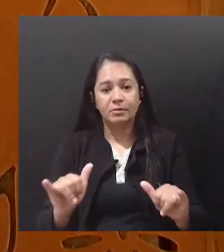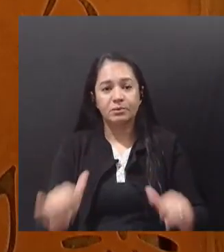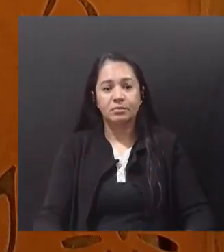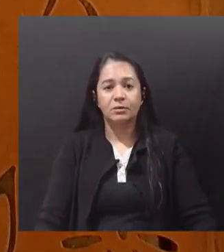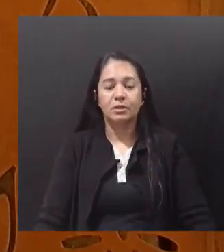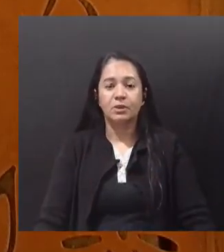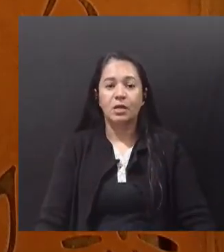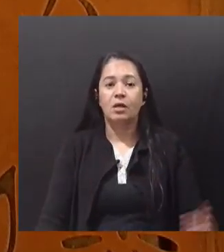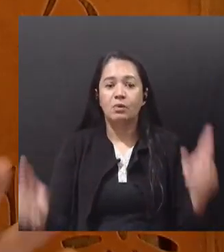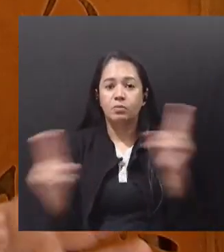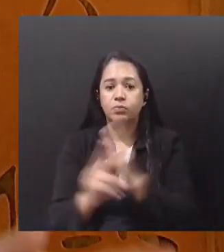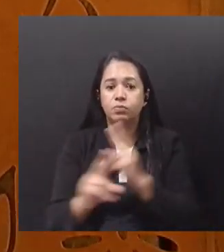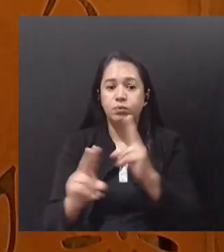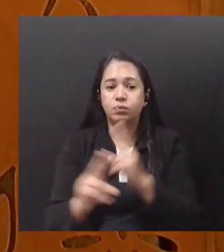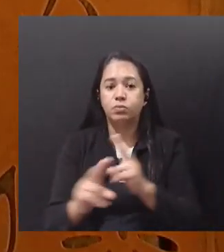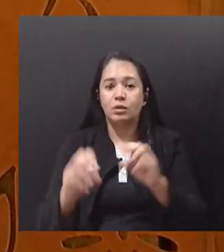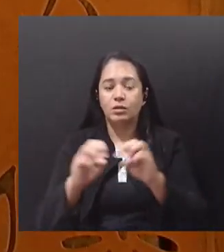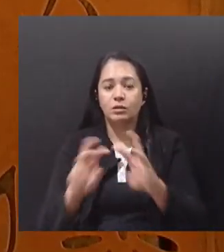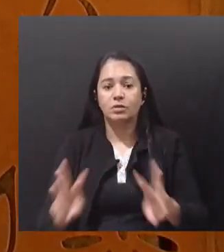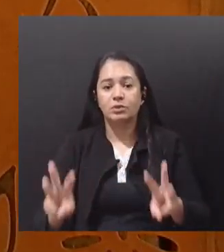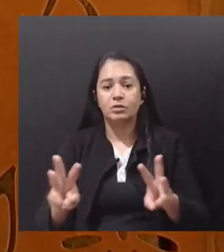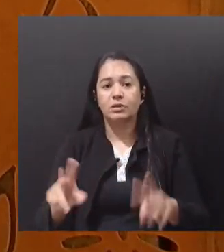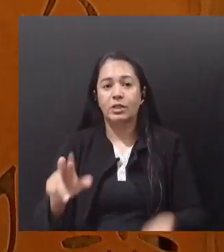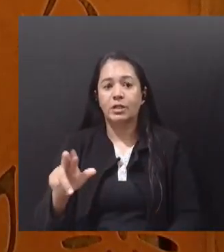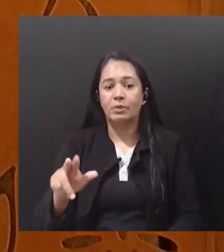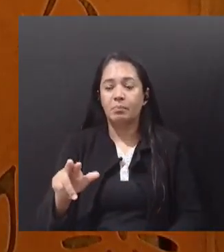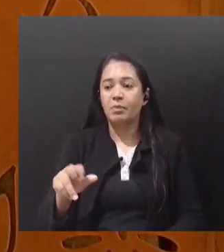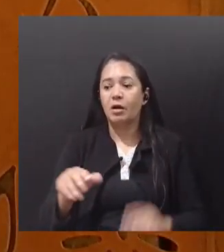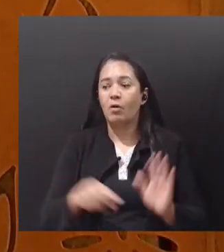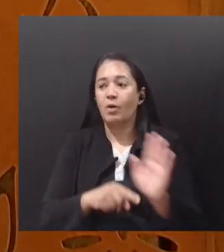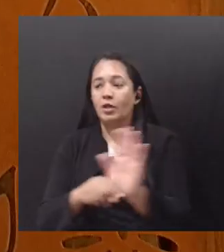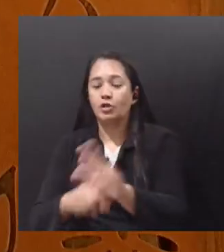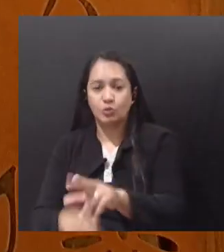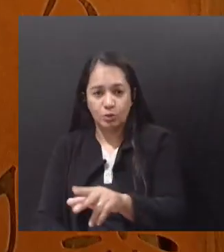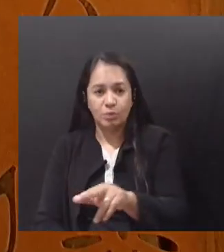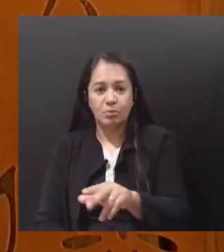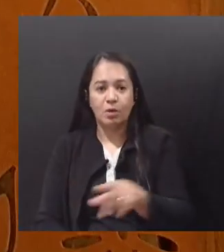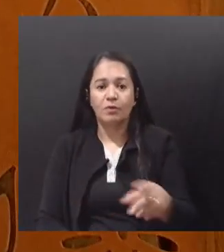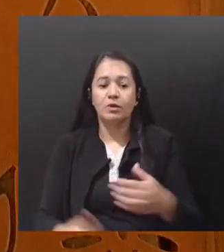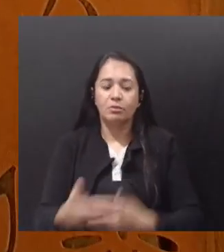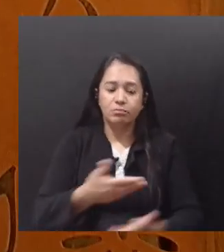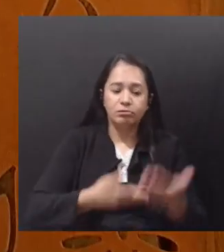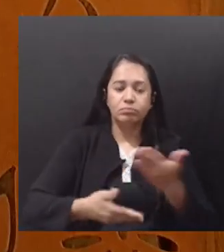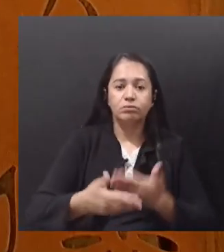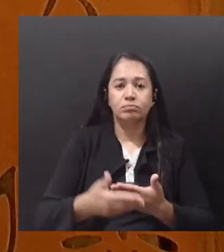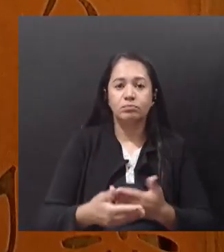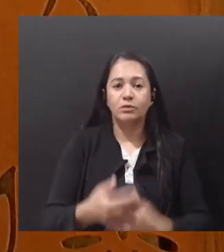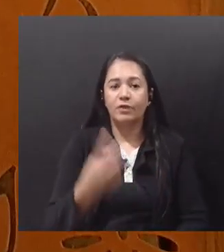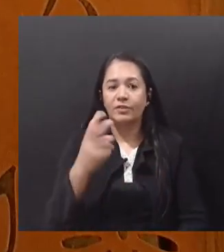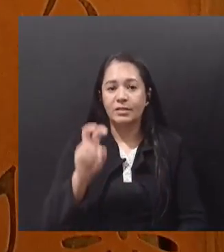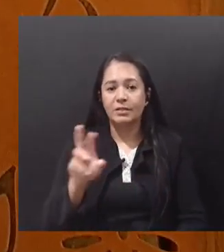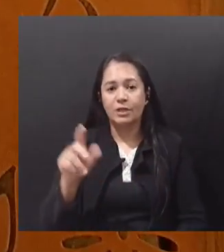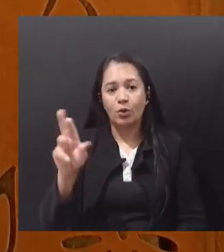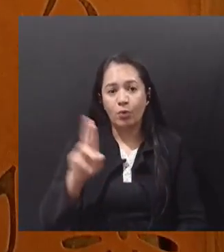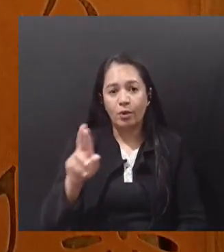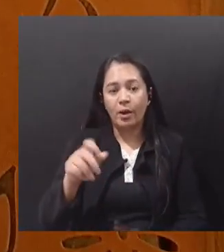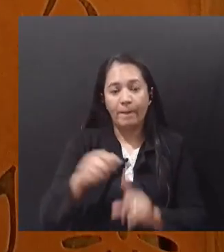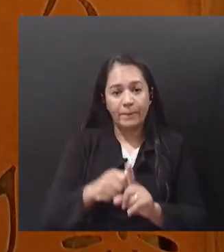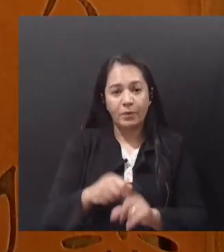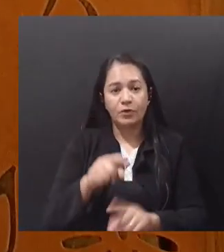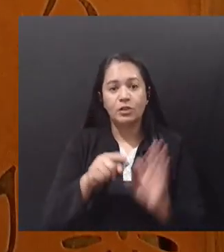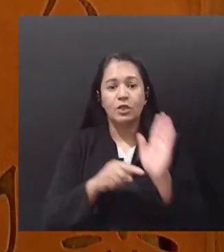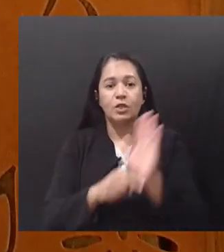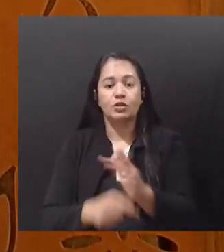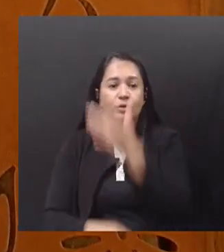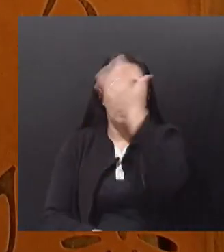emergencial no site Irmão Ajuda Irmão, e você também pode colaborar. Com R$25 por mês, você ajuda uma pessoa